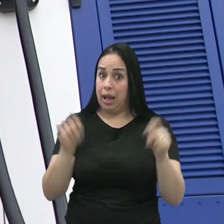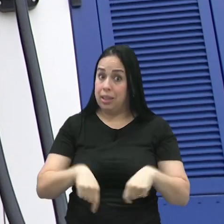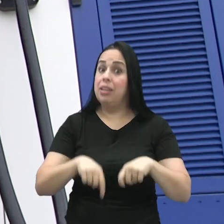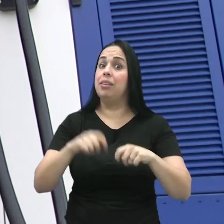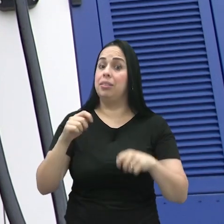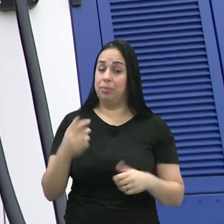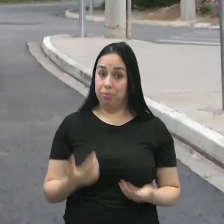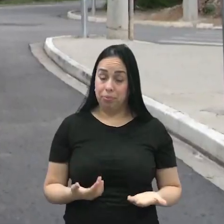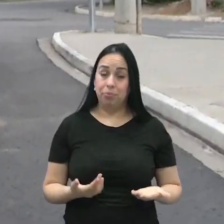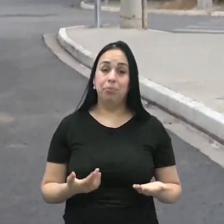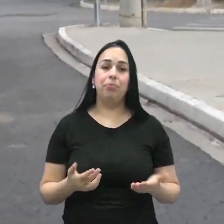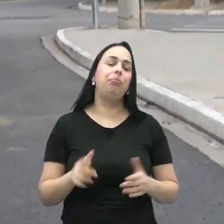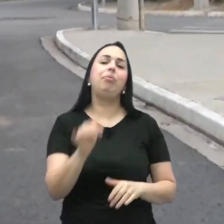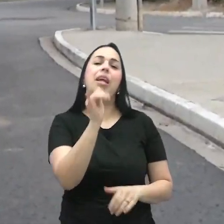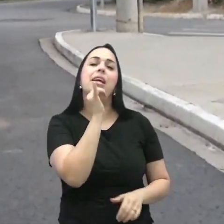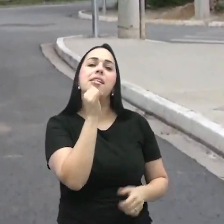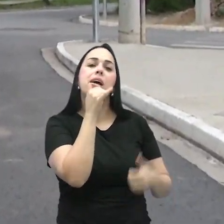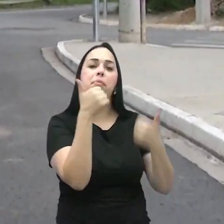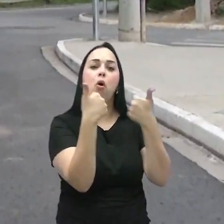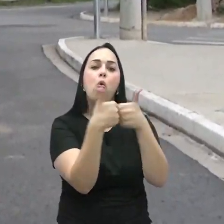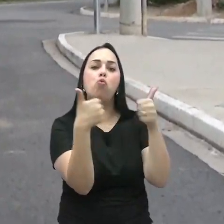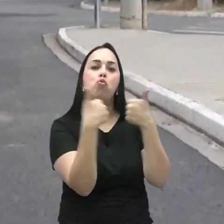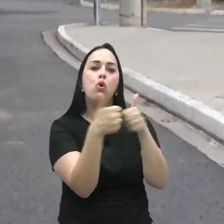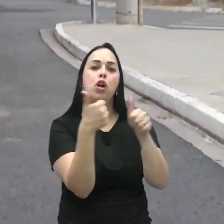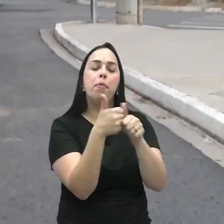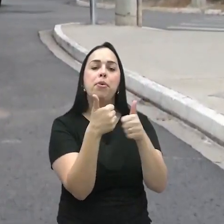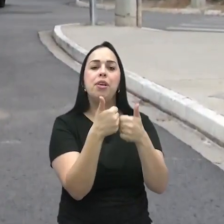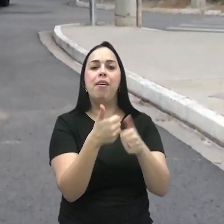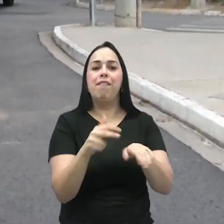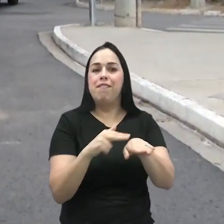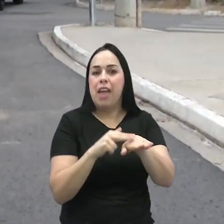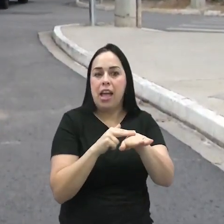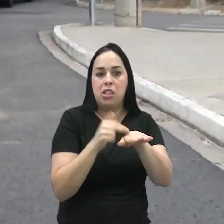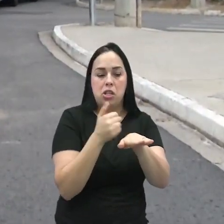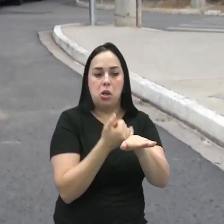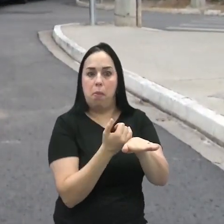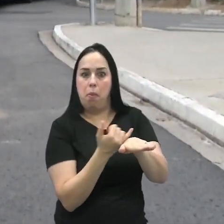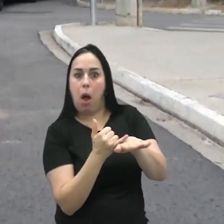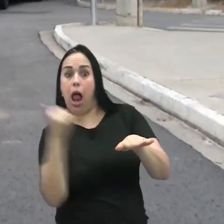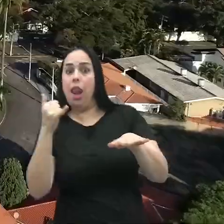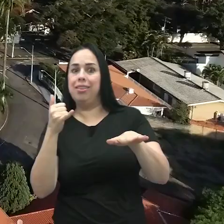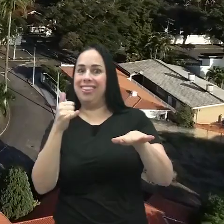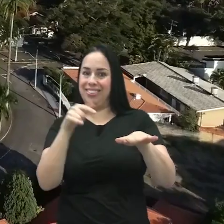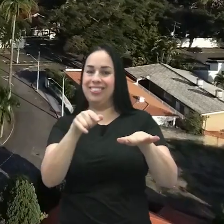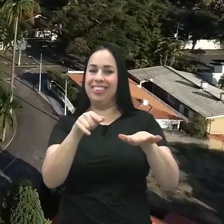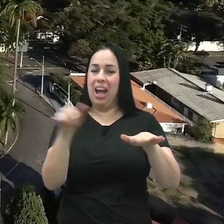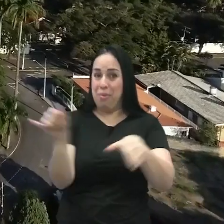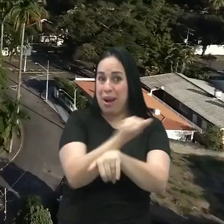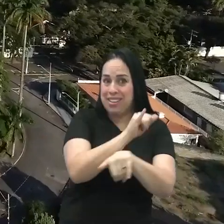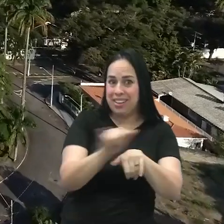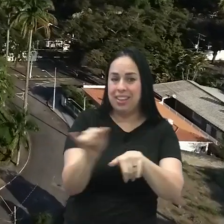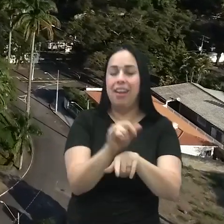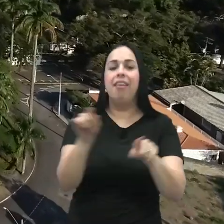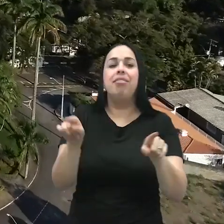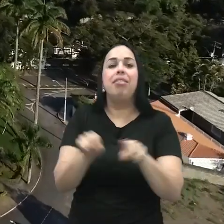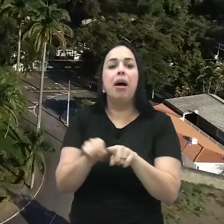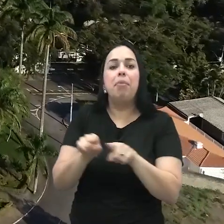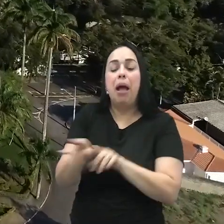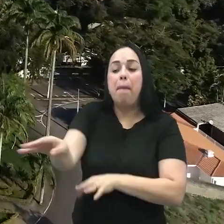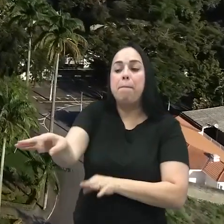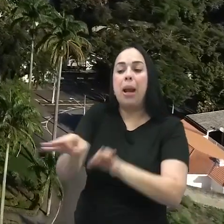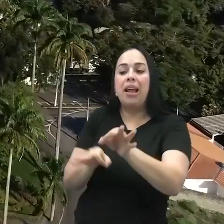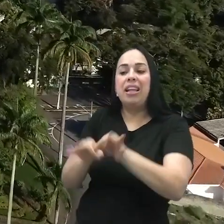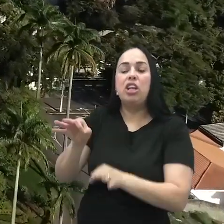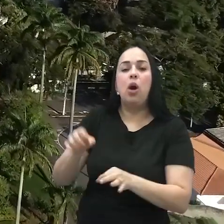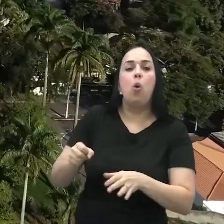poluentes na cidade. A linha verde com a frota de ônibus elétricos é uma delas. Além disso, a cidade conta com o